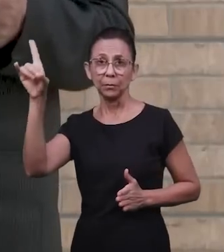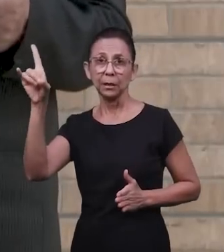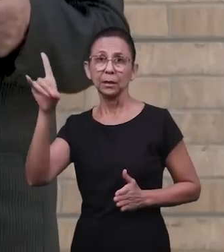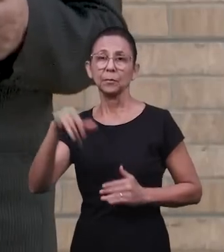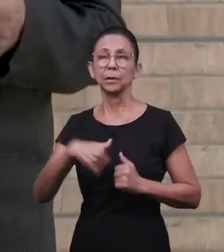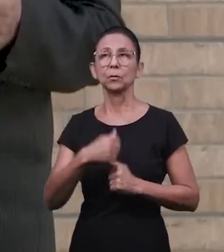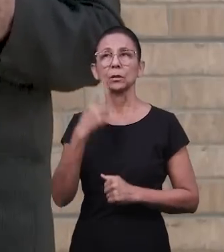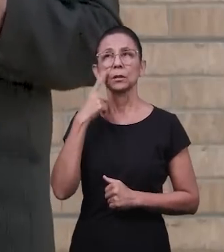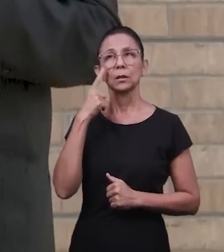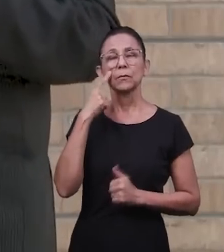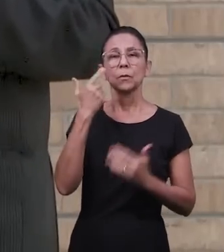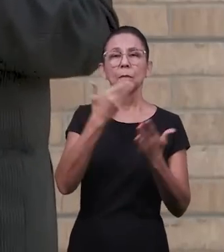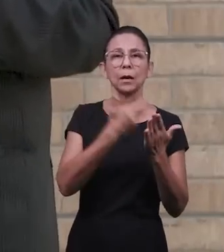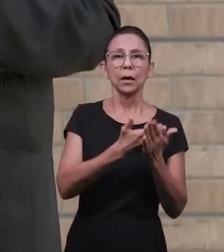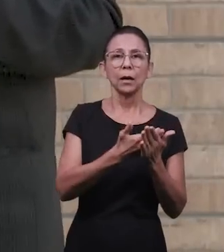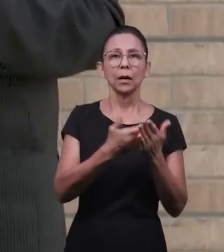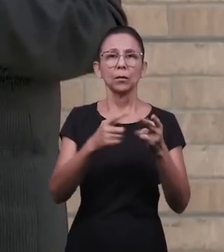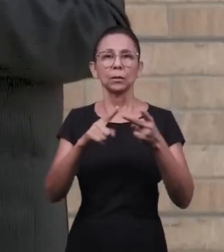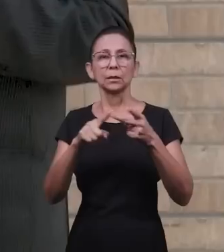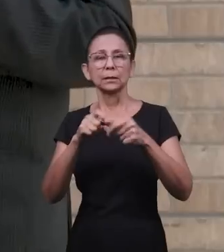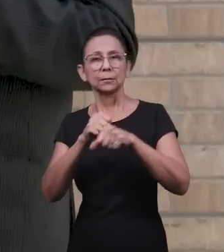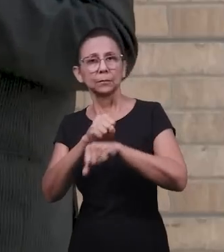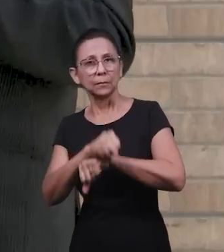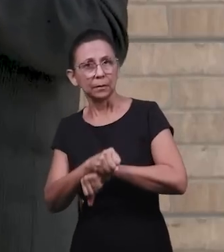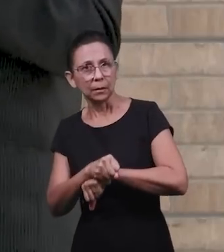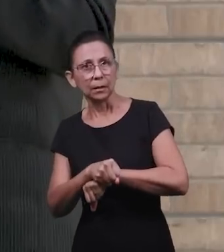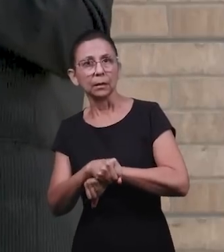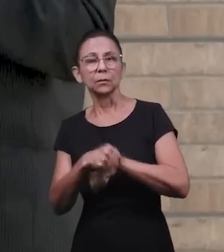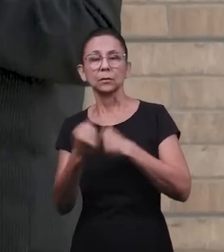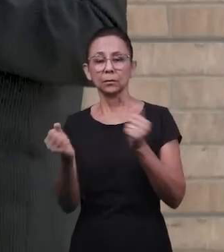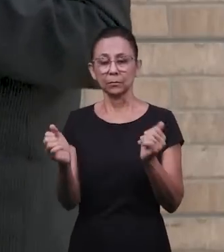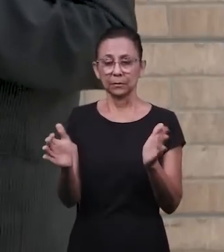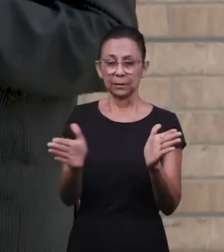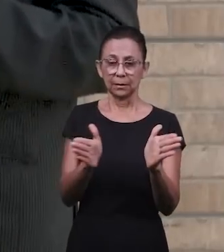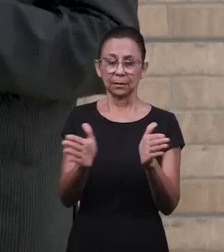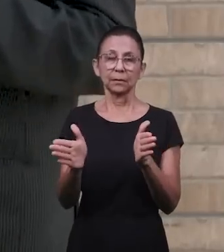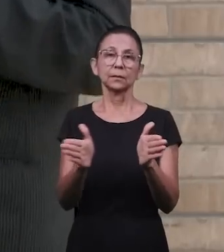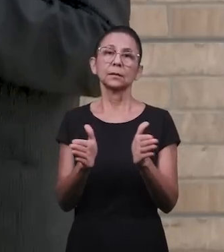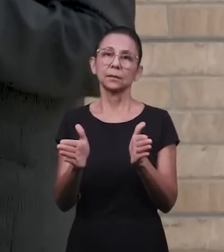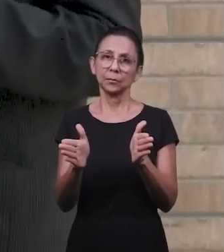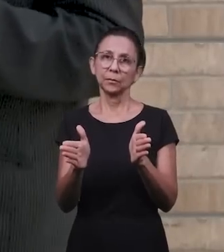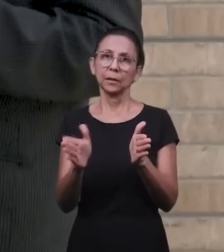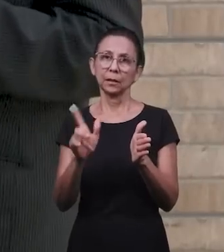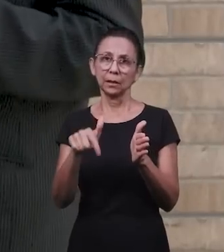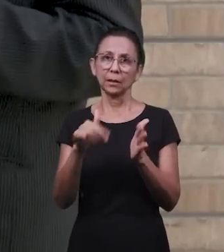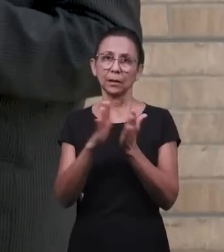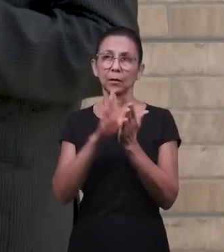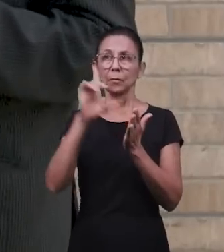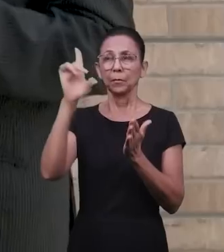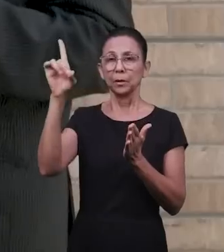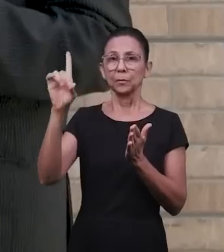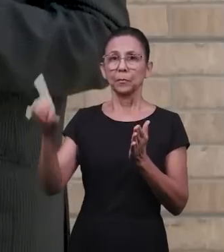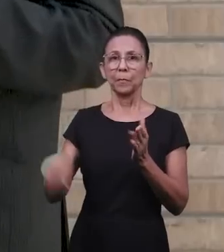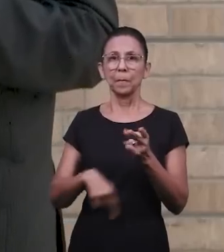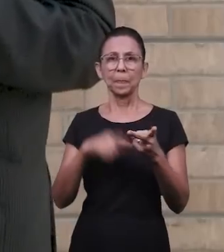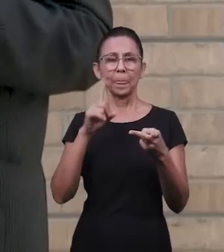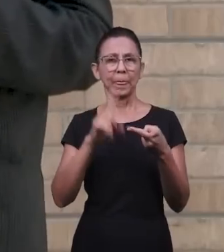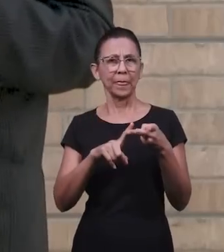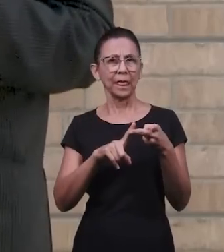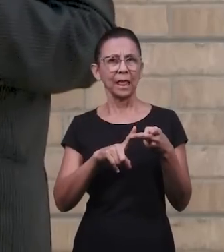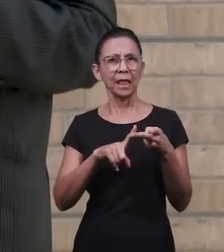quando ela participa de uma aula, dos seminários. Então, essa acessibilidade à palavra de Deus. E